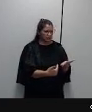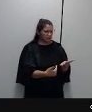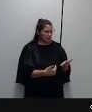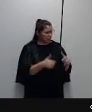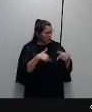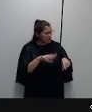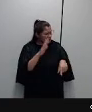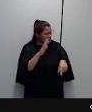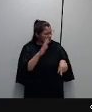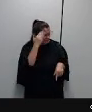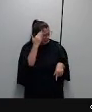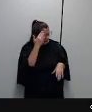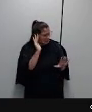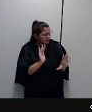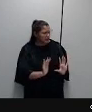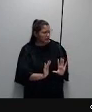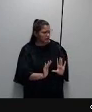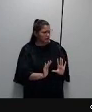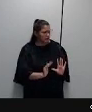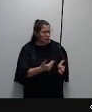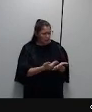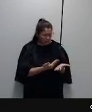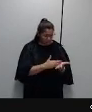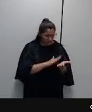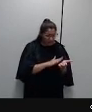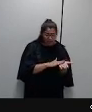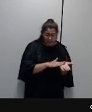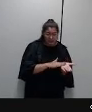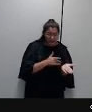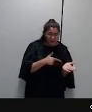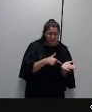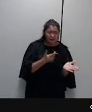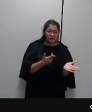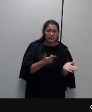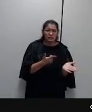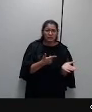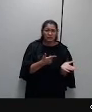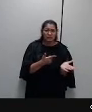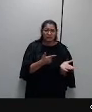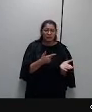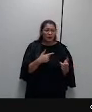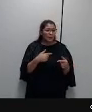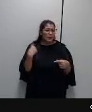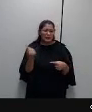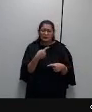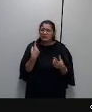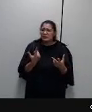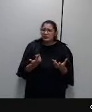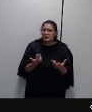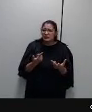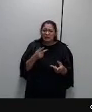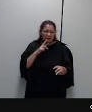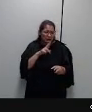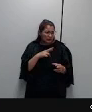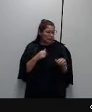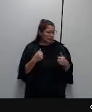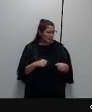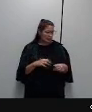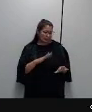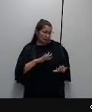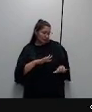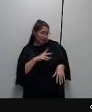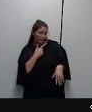recurso o mérito do recurso e no mérito do recurso mas nós não temos que falar sobre isso